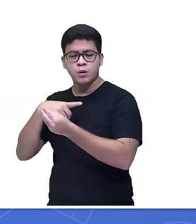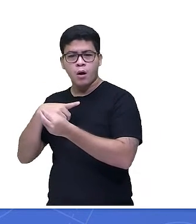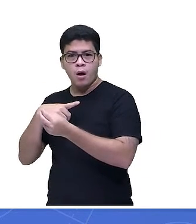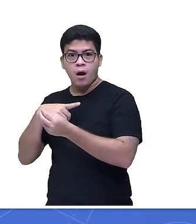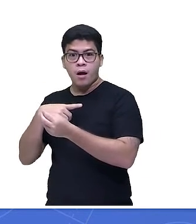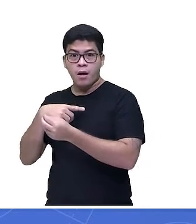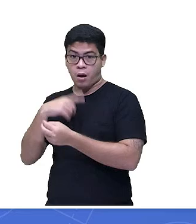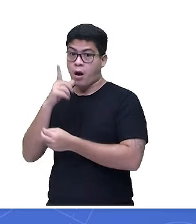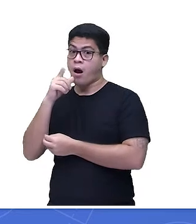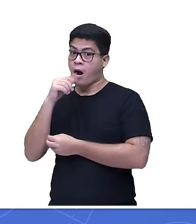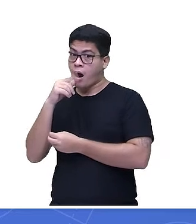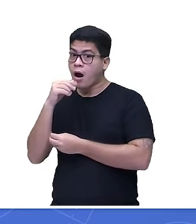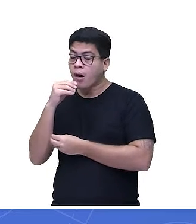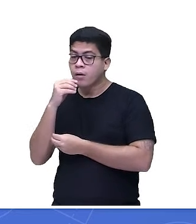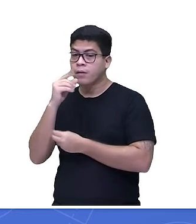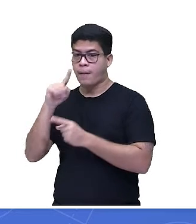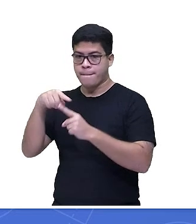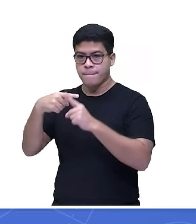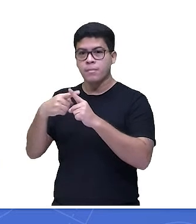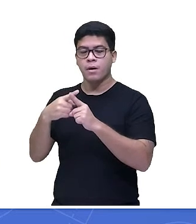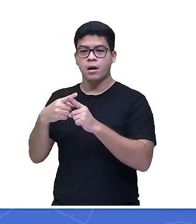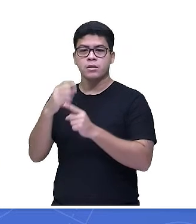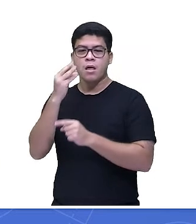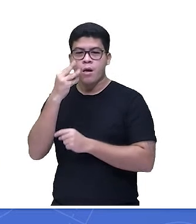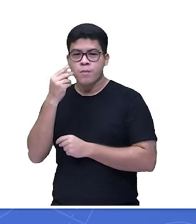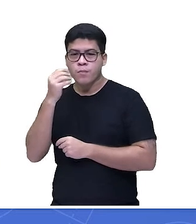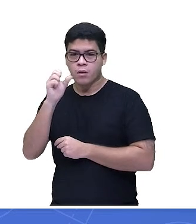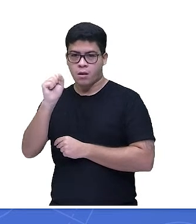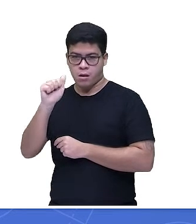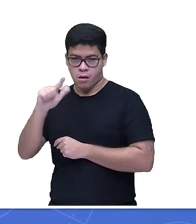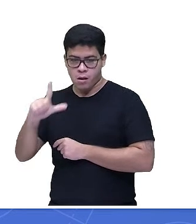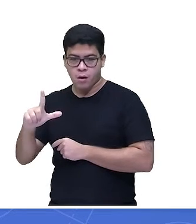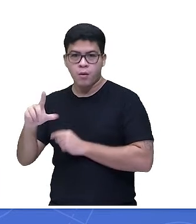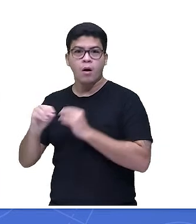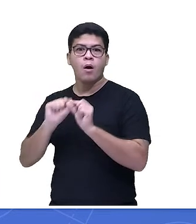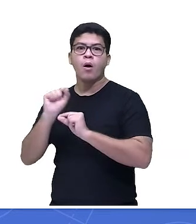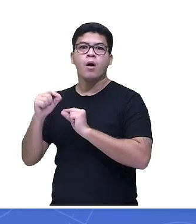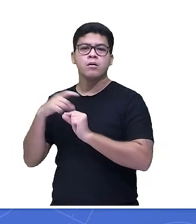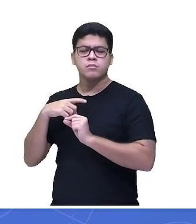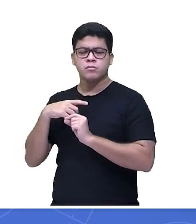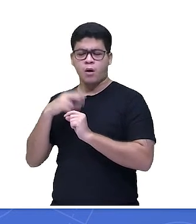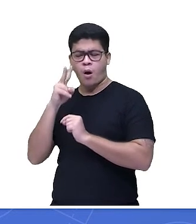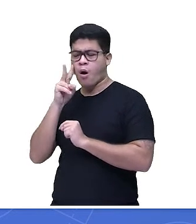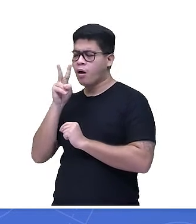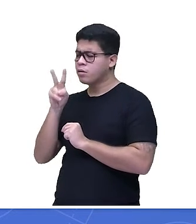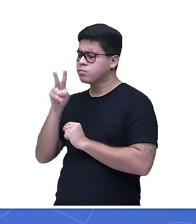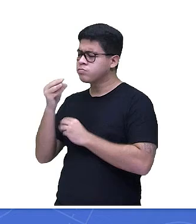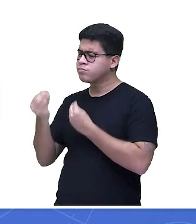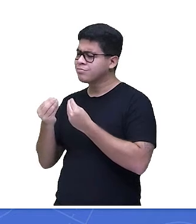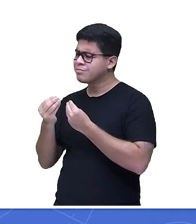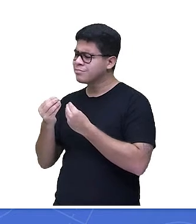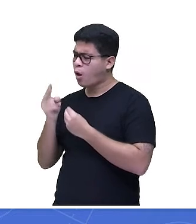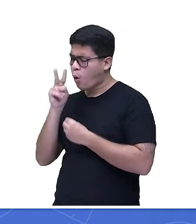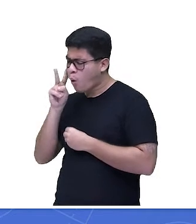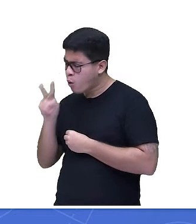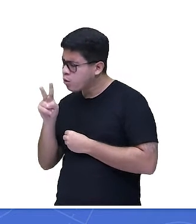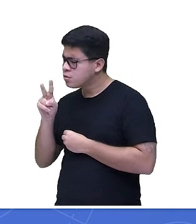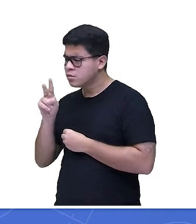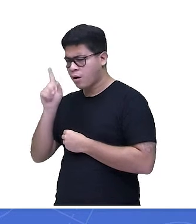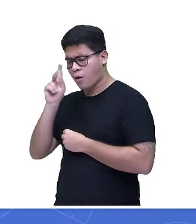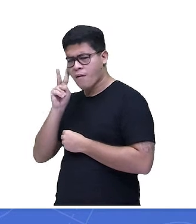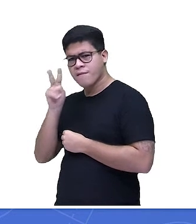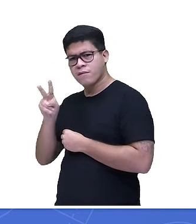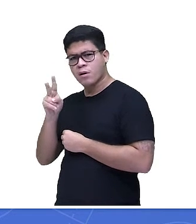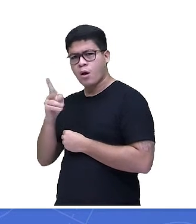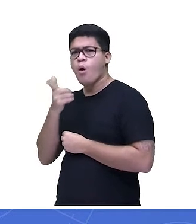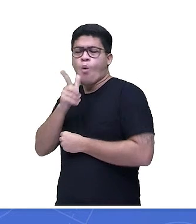de água mais sal. O aspecto visual nos ajuda a classificar, não é? Então, eu estou